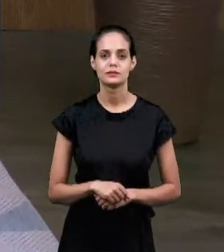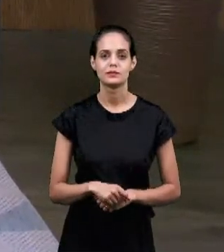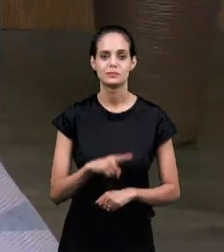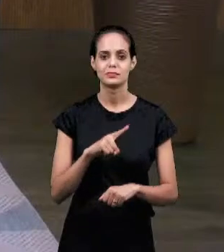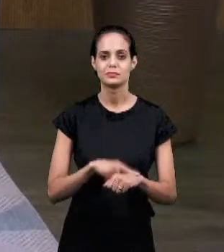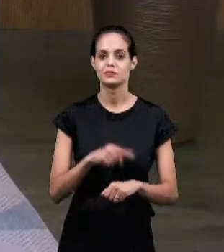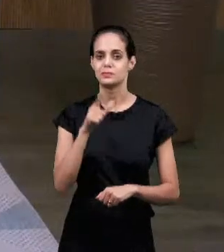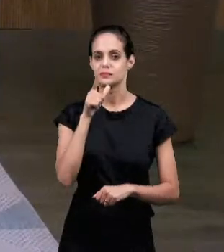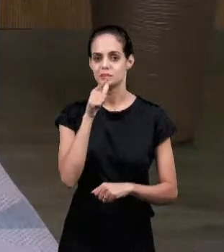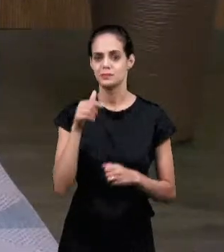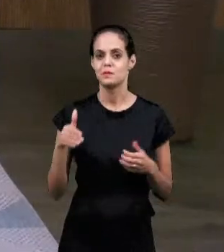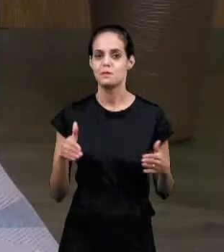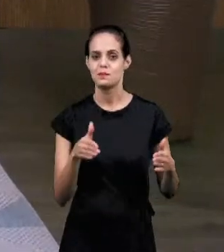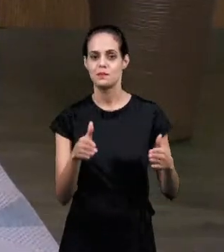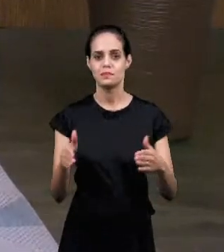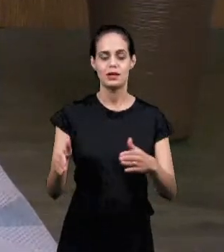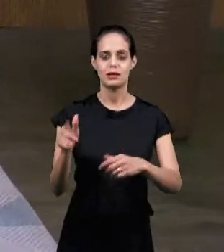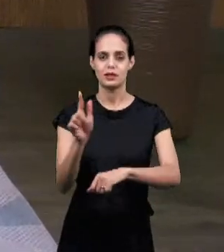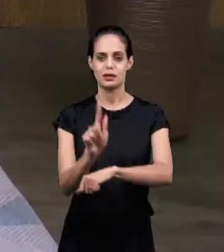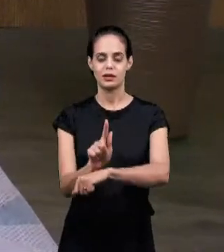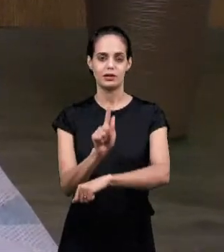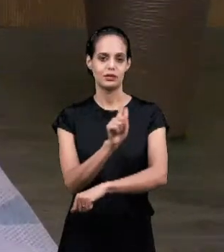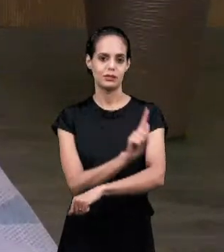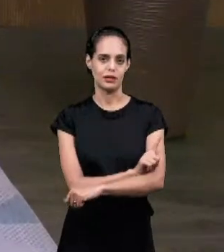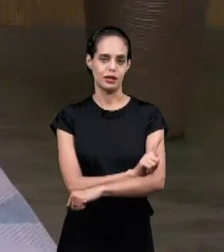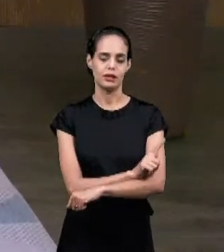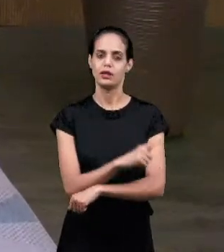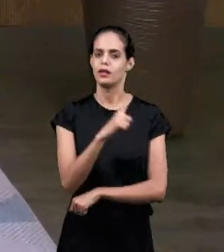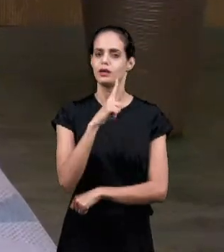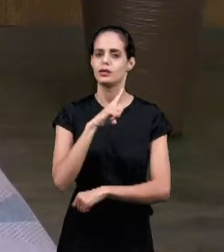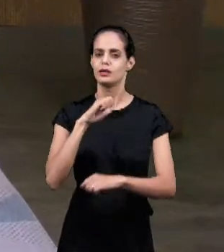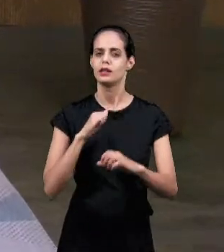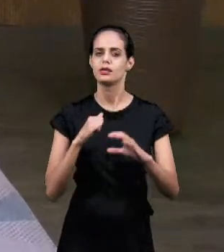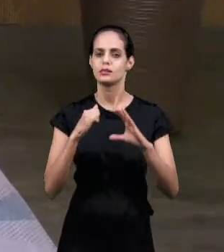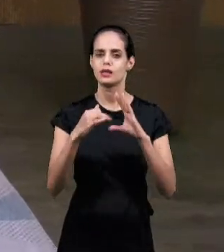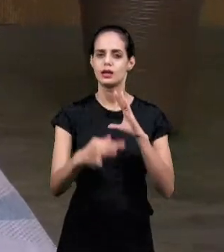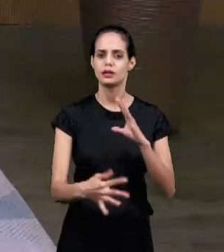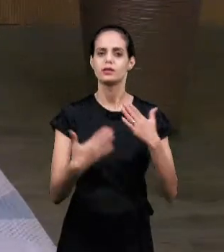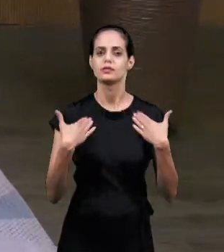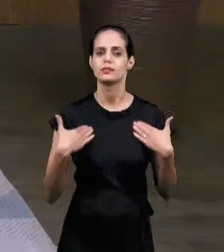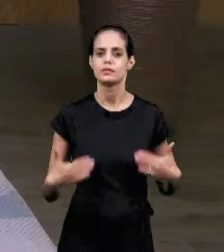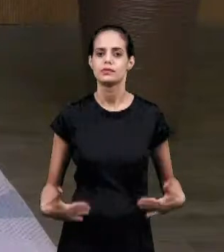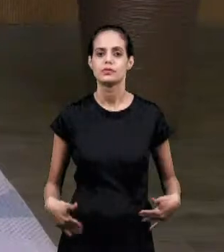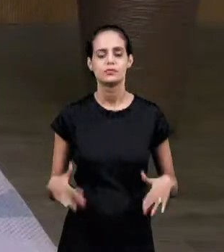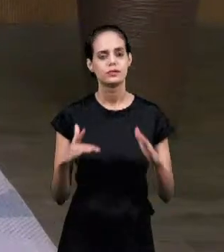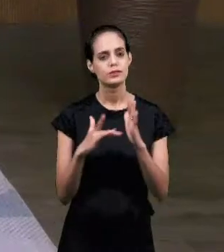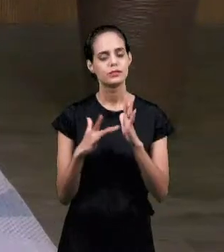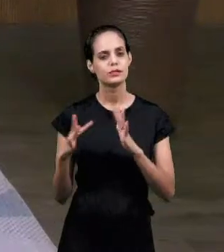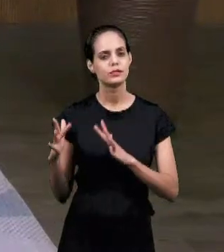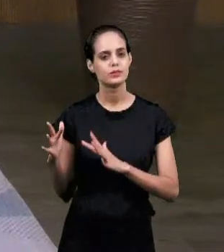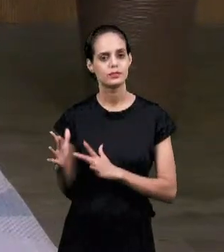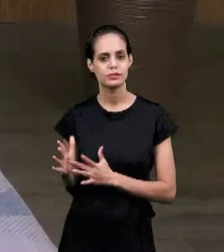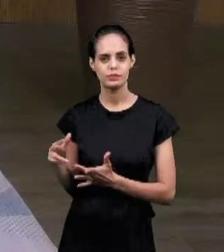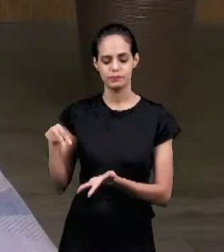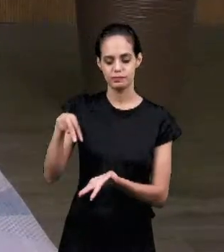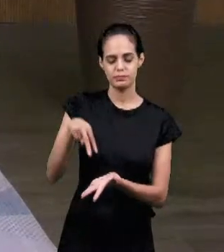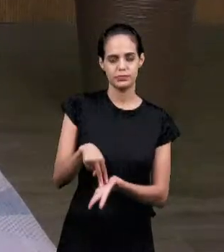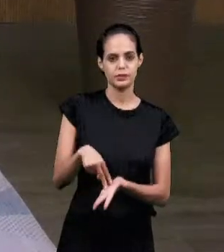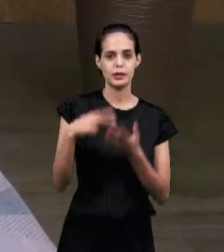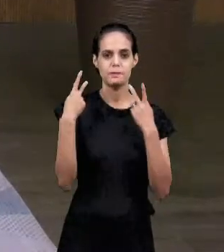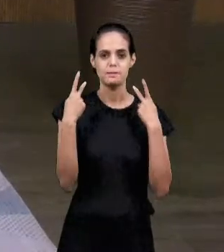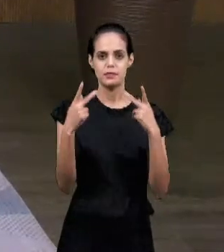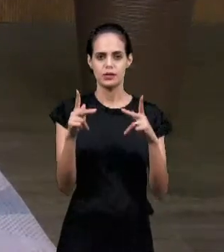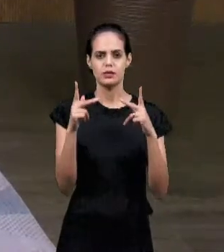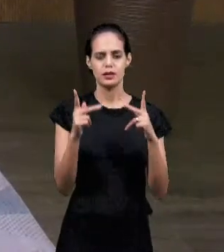existe uma baía que tem todas as características físicas e que o Senhor Jesus ele se posicionava ali e pregava para a multidão. E